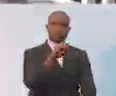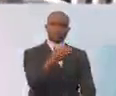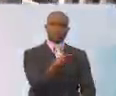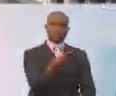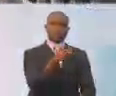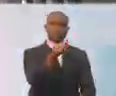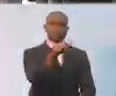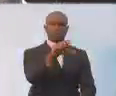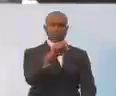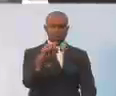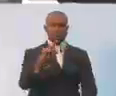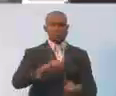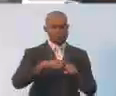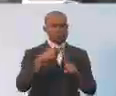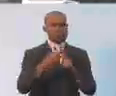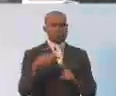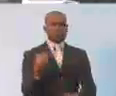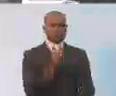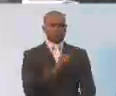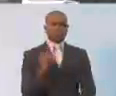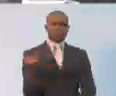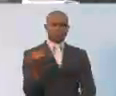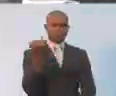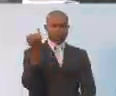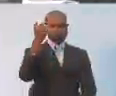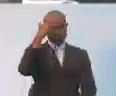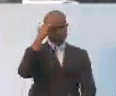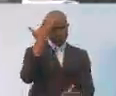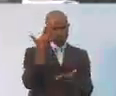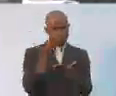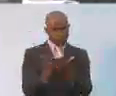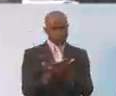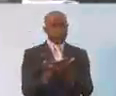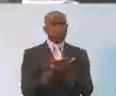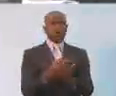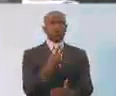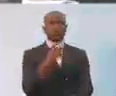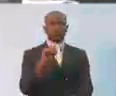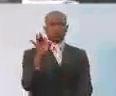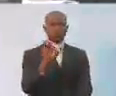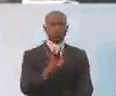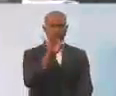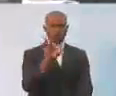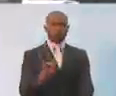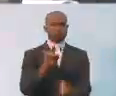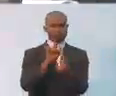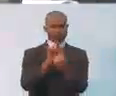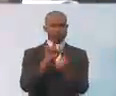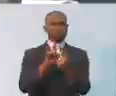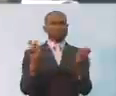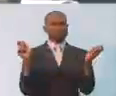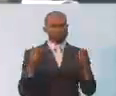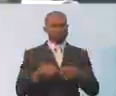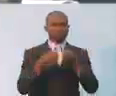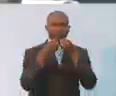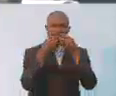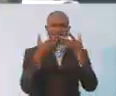2.762 a mais, é importante para nós. Creio que com esses 20% dá para a gente atender bem